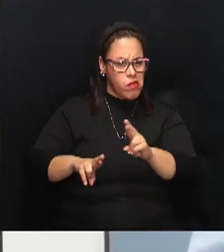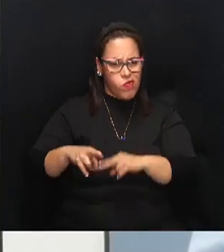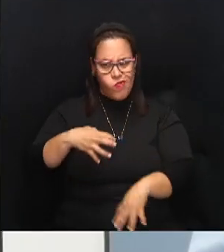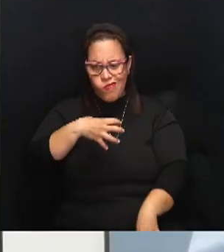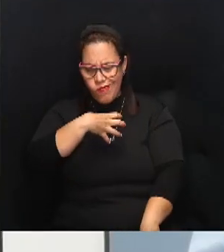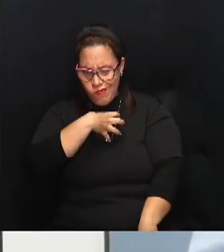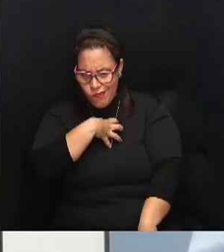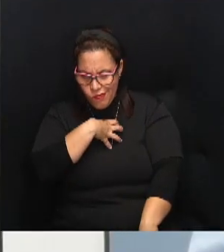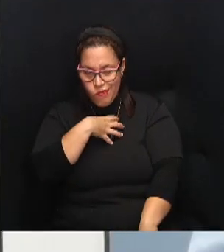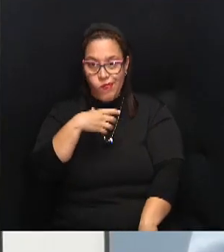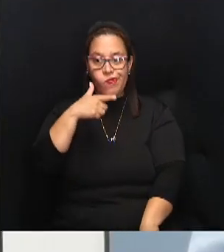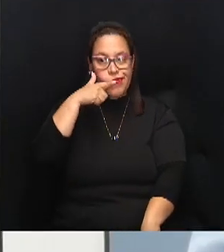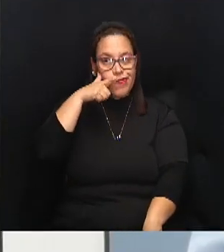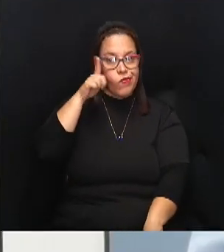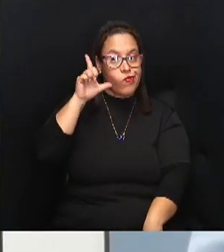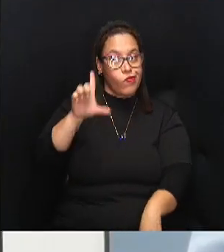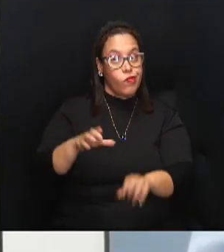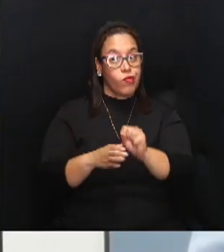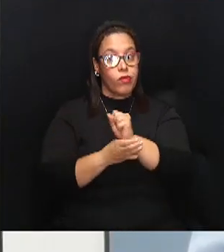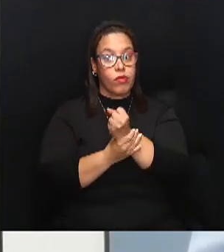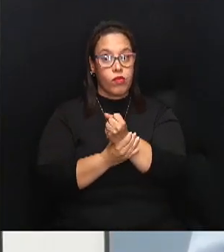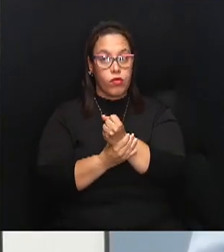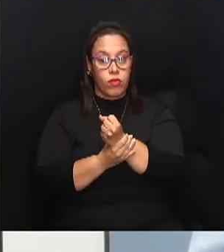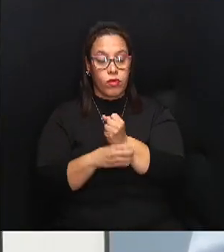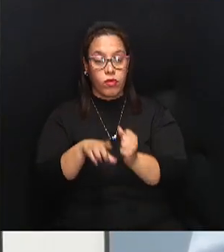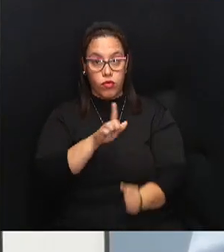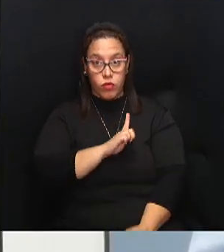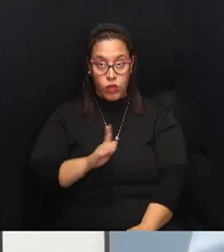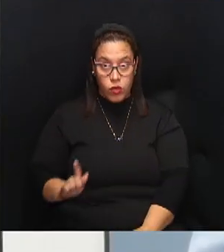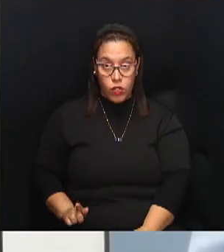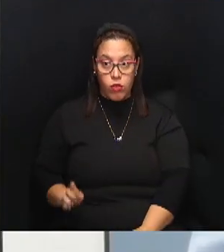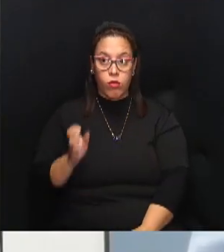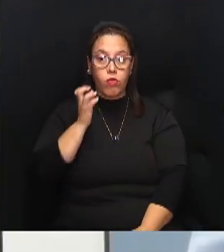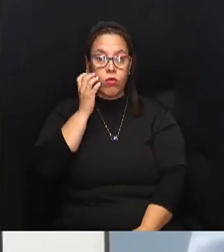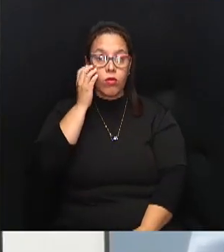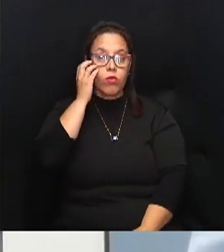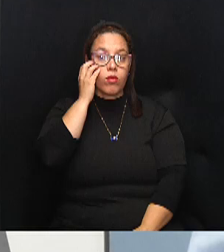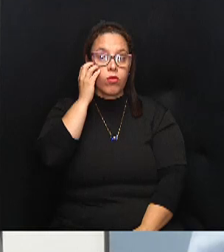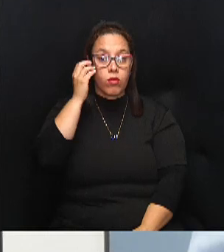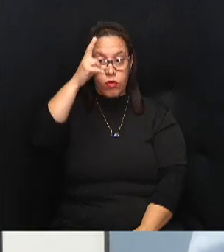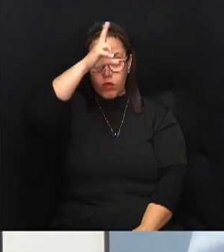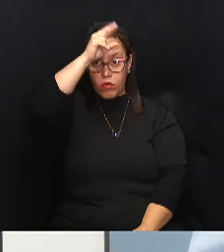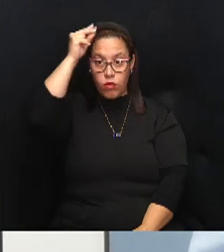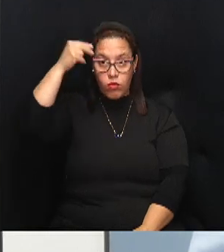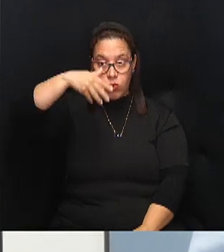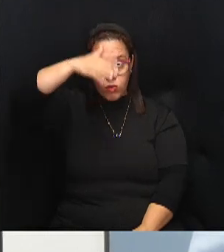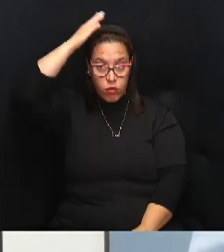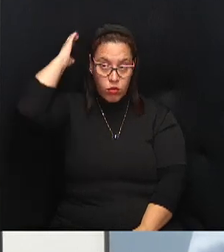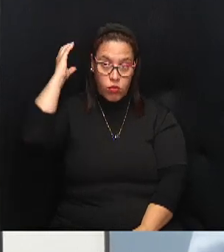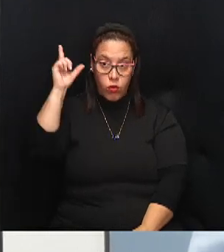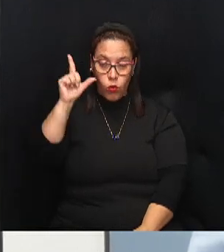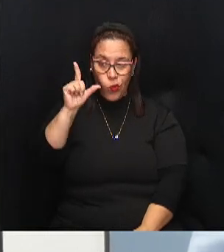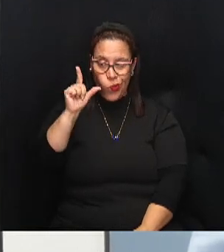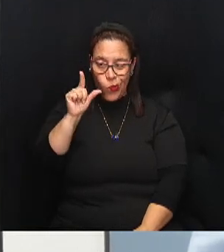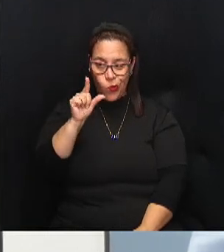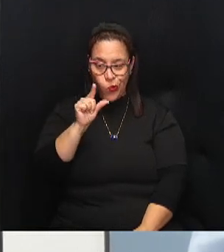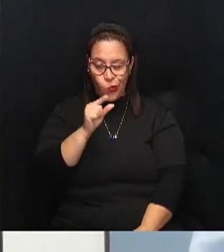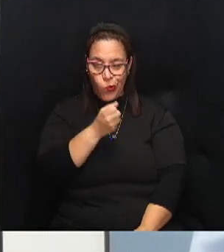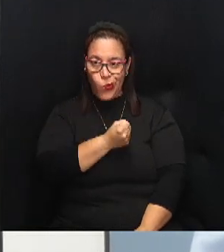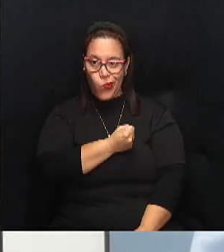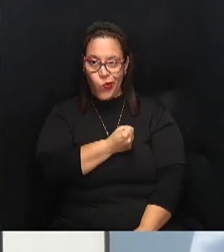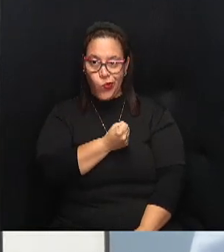já conseguiu no governo Tarcísio, aqui no governo Dário, diminuir os números, mas existem